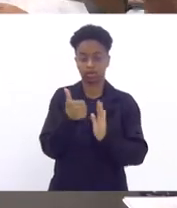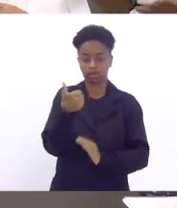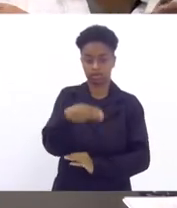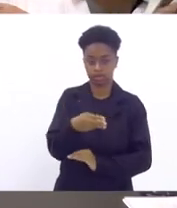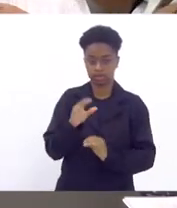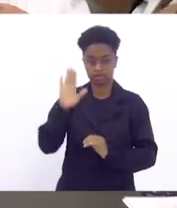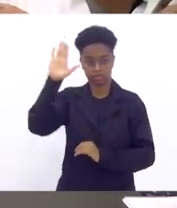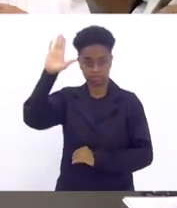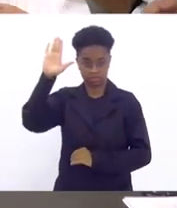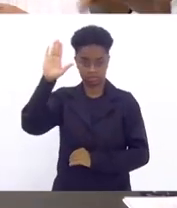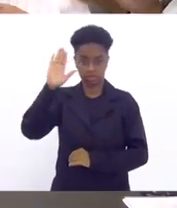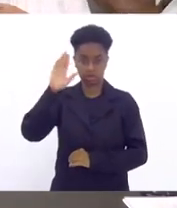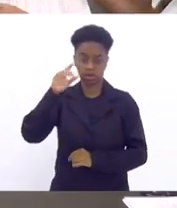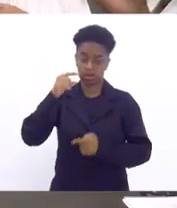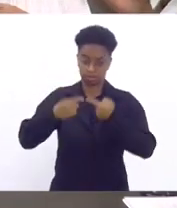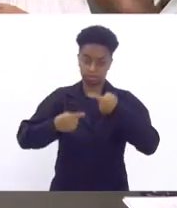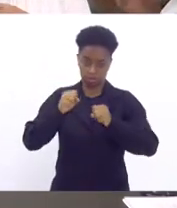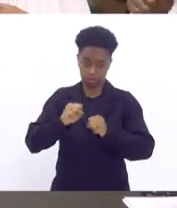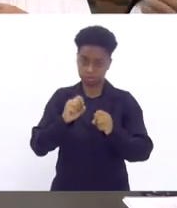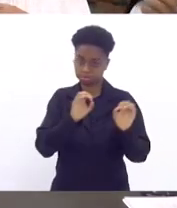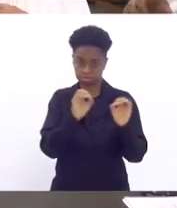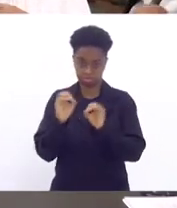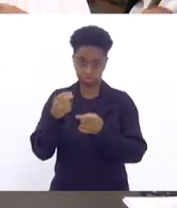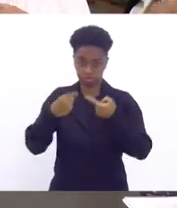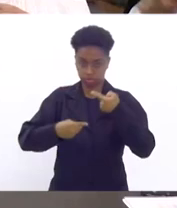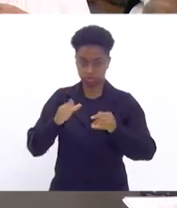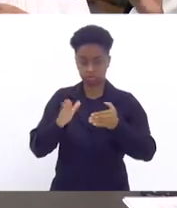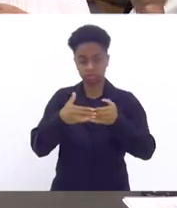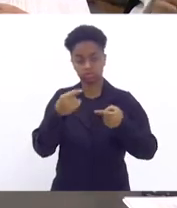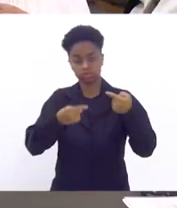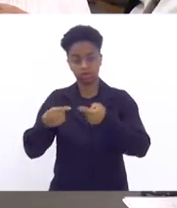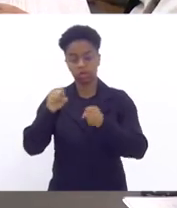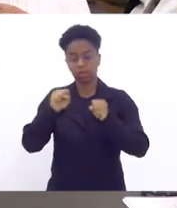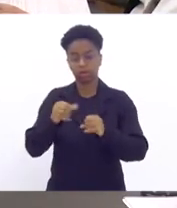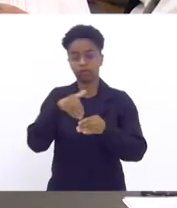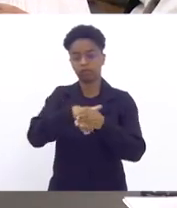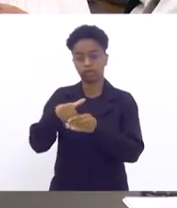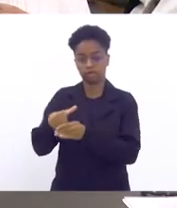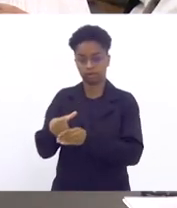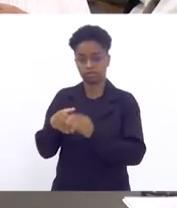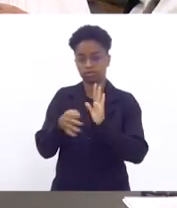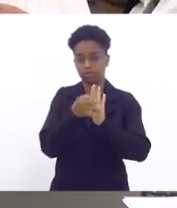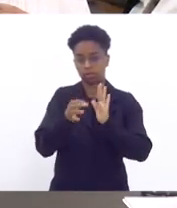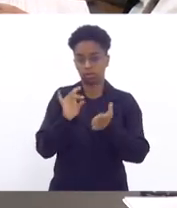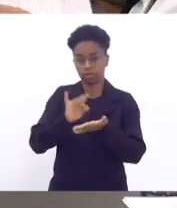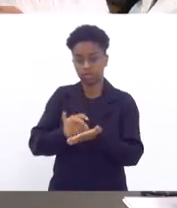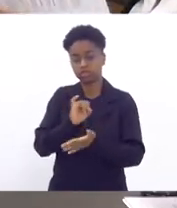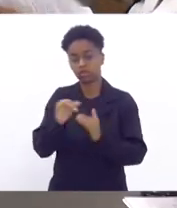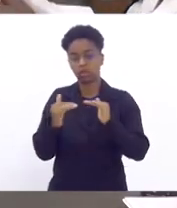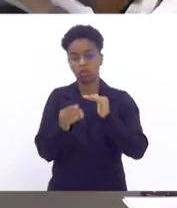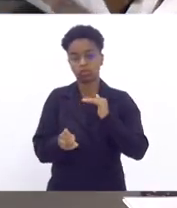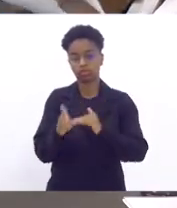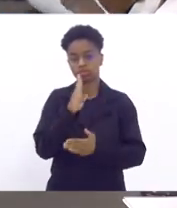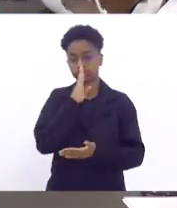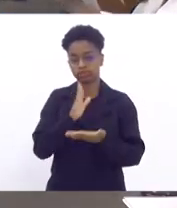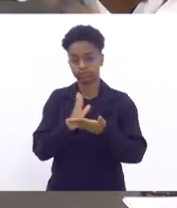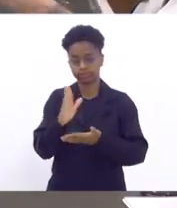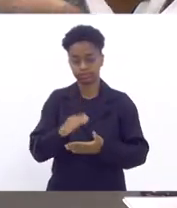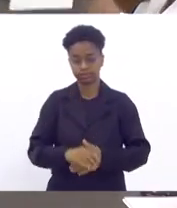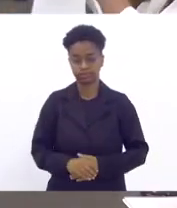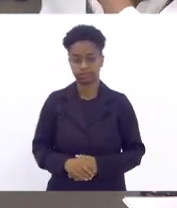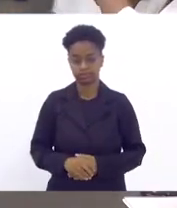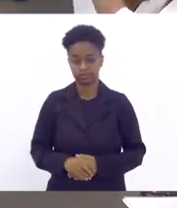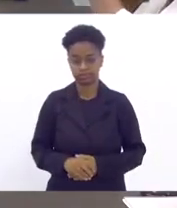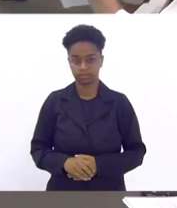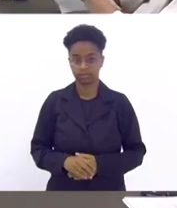favor se manifesta os projetos estão em discussão não havendo o que querem discutir encerrar na discussão e votação para ser original se eu acho que a prova permaneça Como estão aprovado